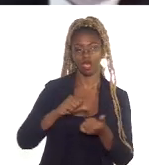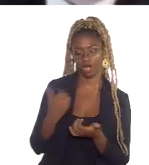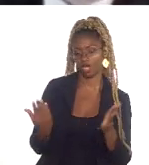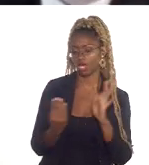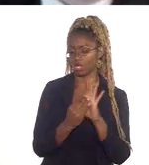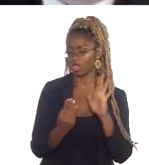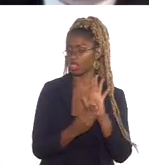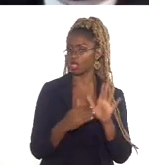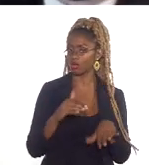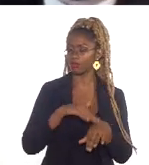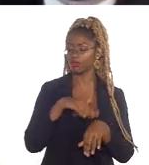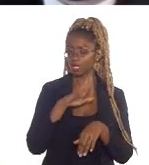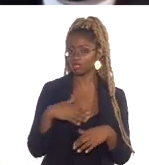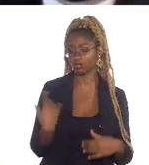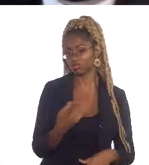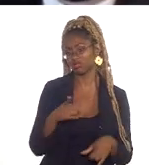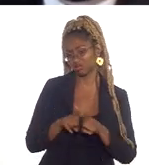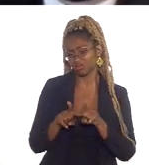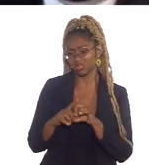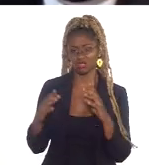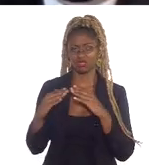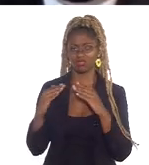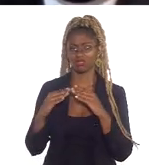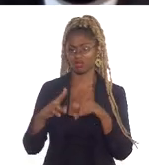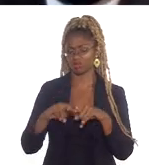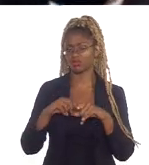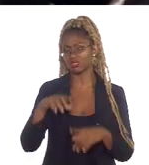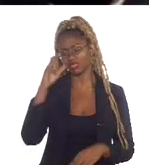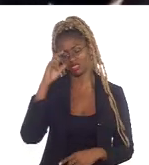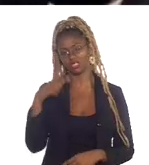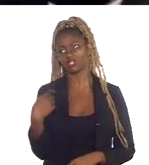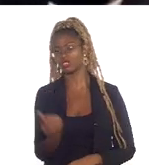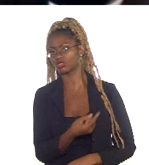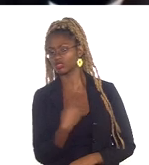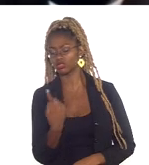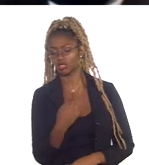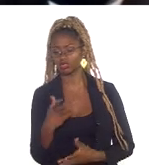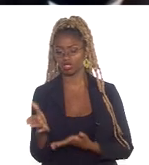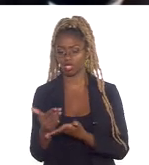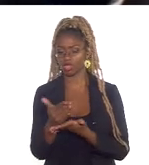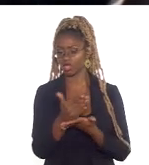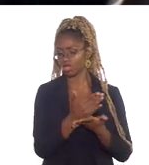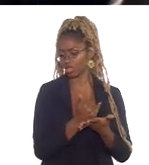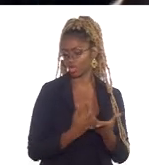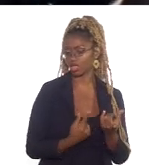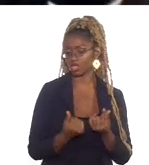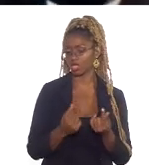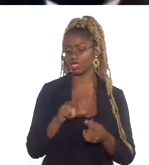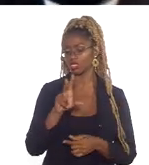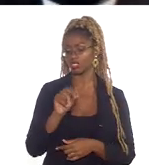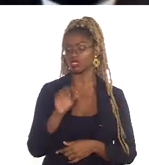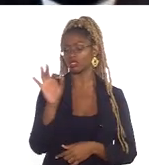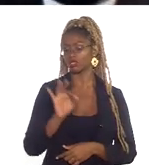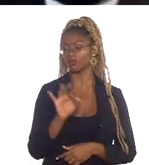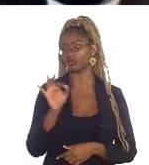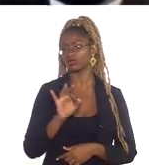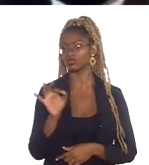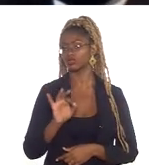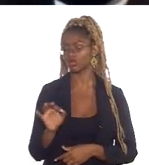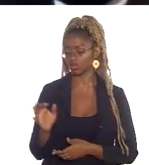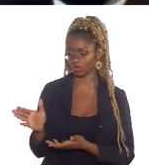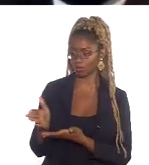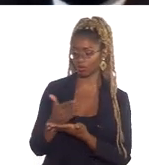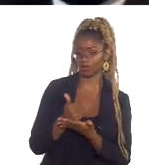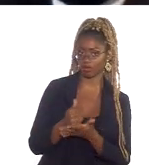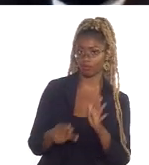acrescentar, provavelmente nós vamos concordar também, porque há interesse da nossa parte em arrecadar. 50% da arrecadação vai para a